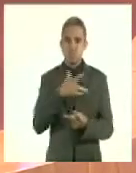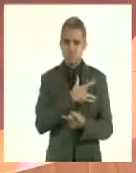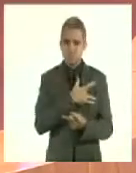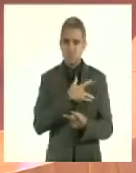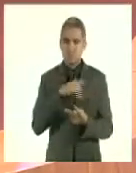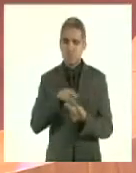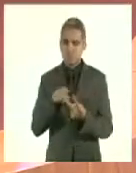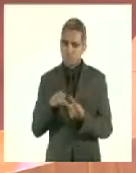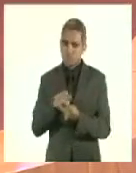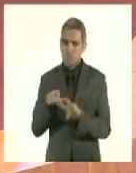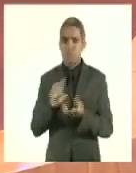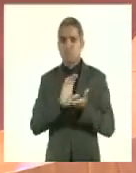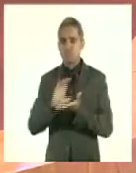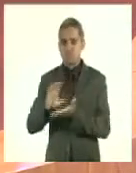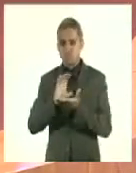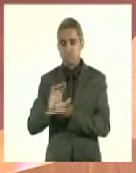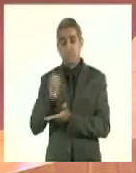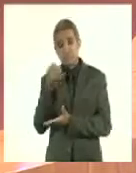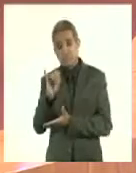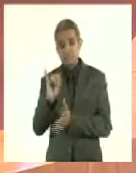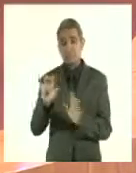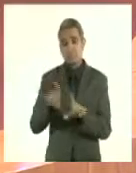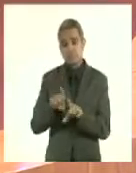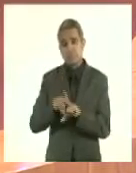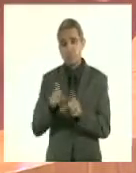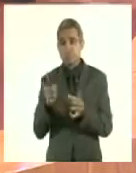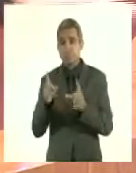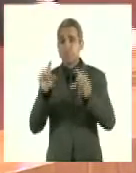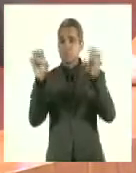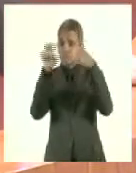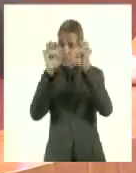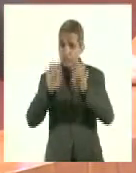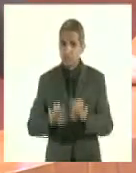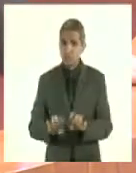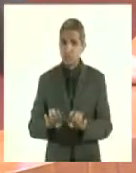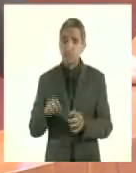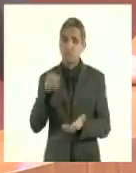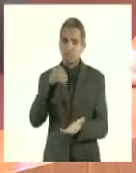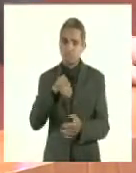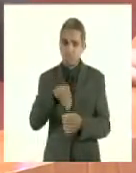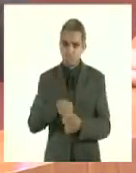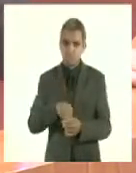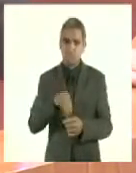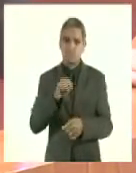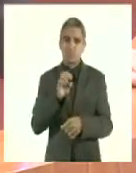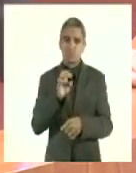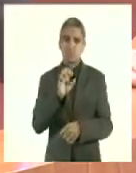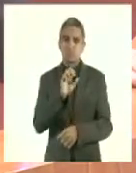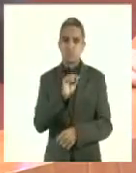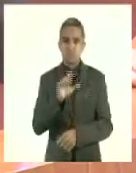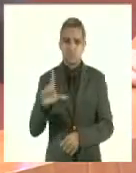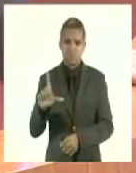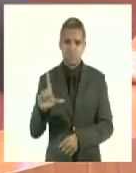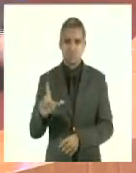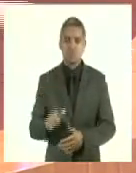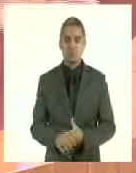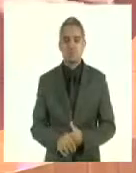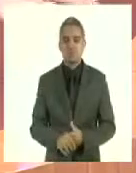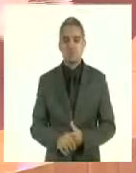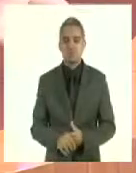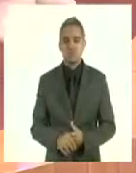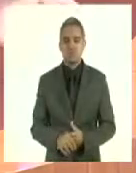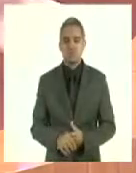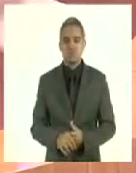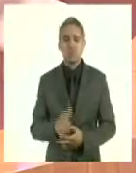até também infraestrutura desta cidade. Tem parceira de Vossa Excelência que não